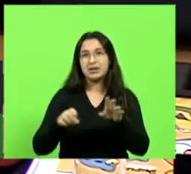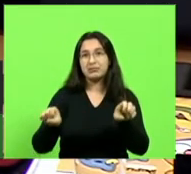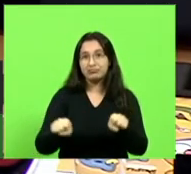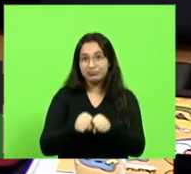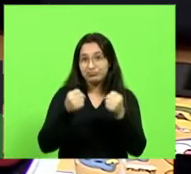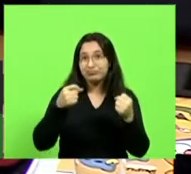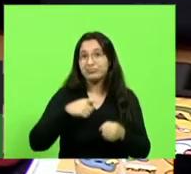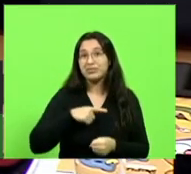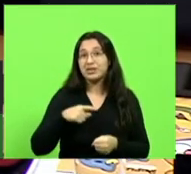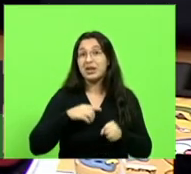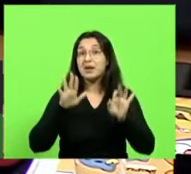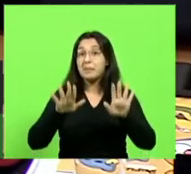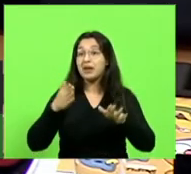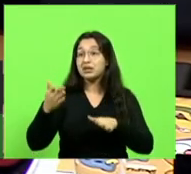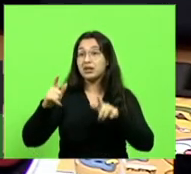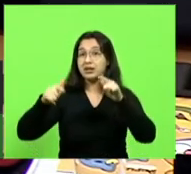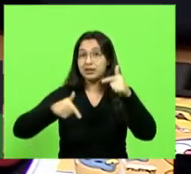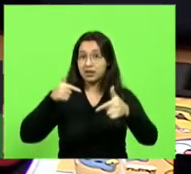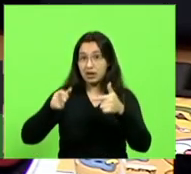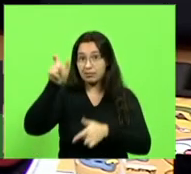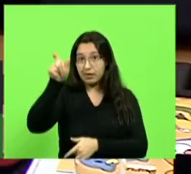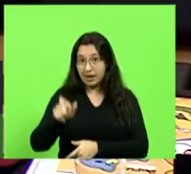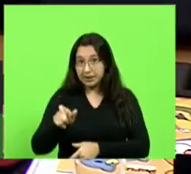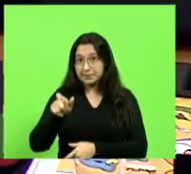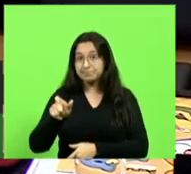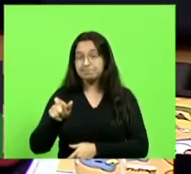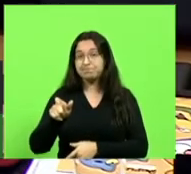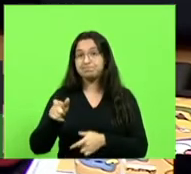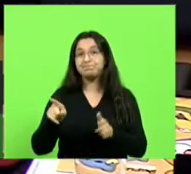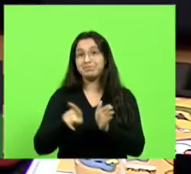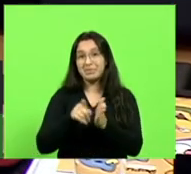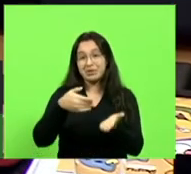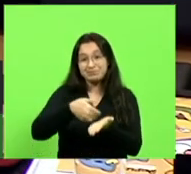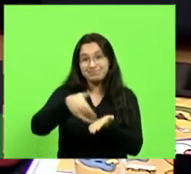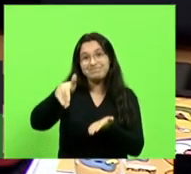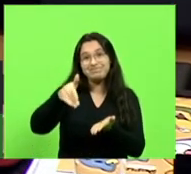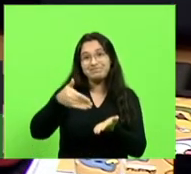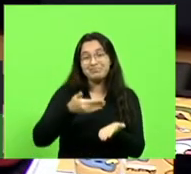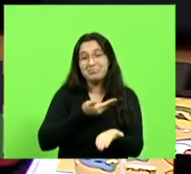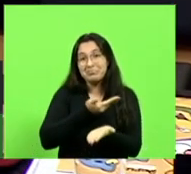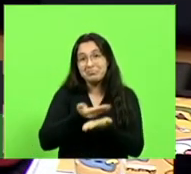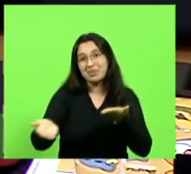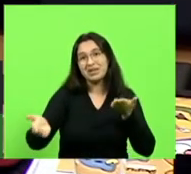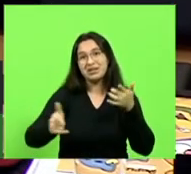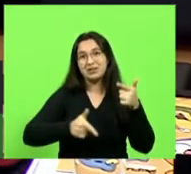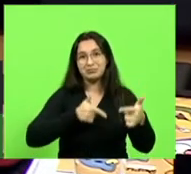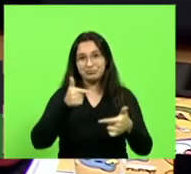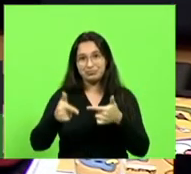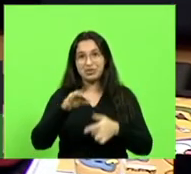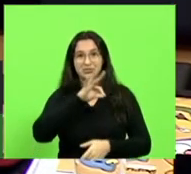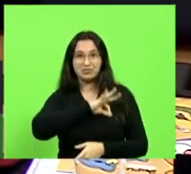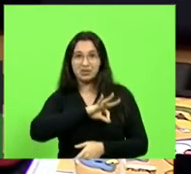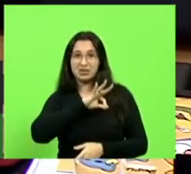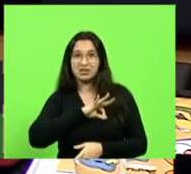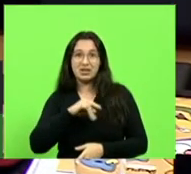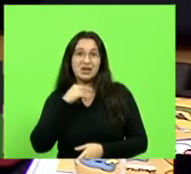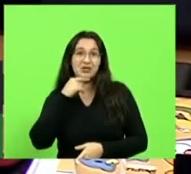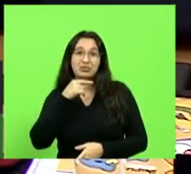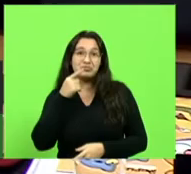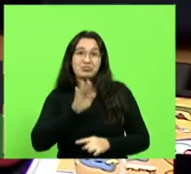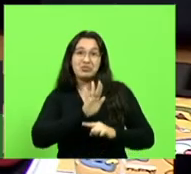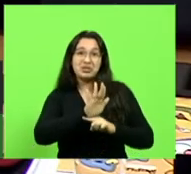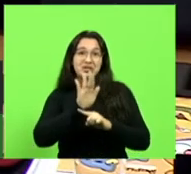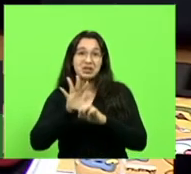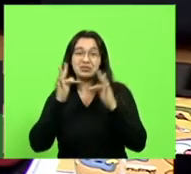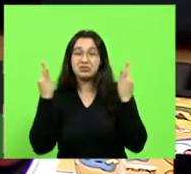é o funcionário que também foi para a rua, não tem mais de onde tirar para sustentar a